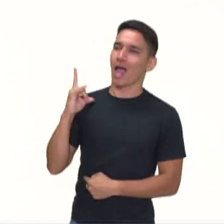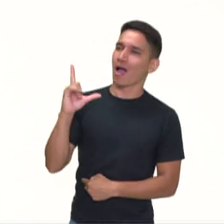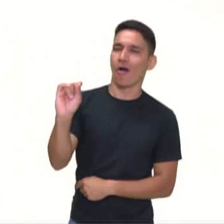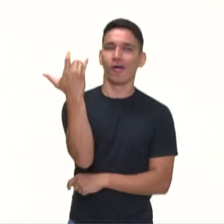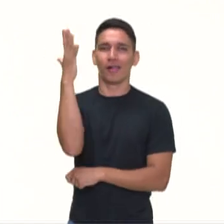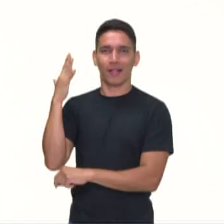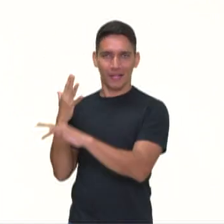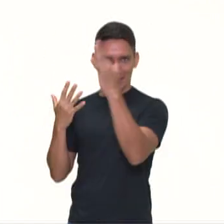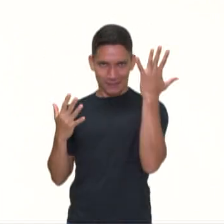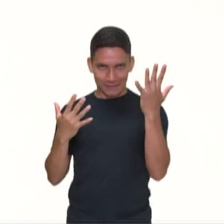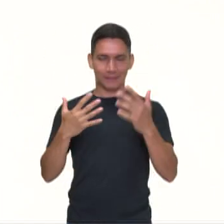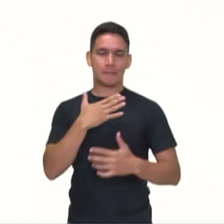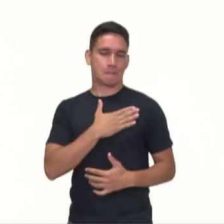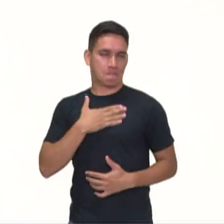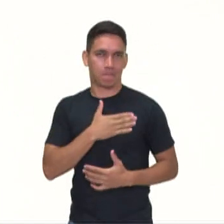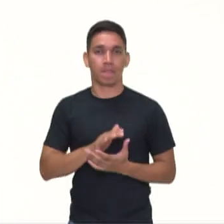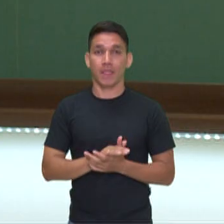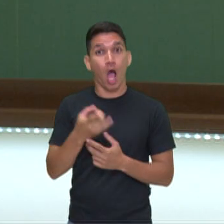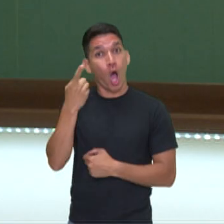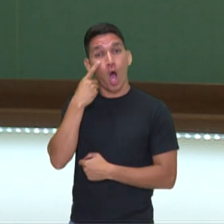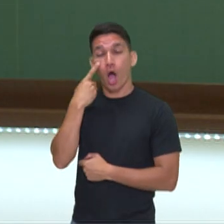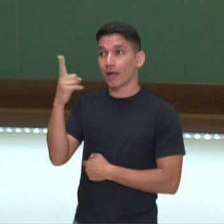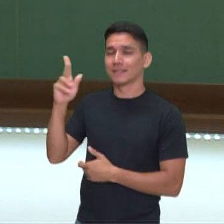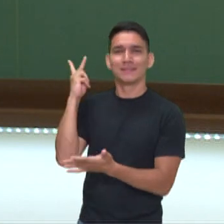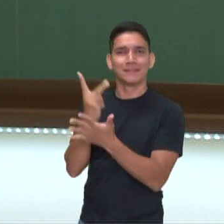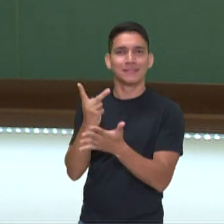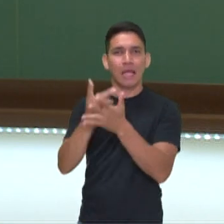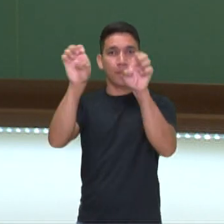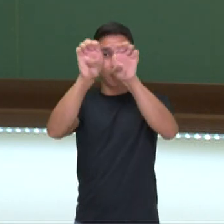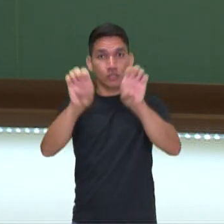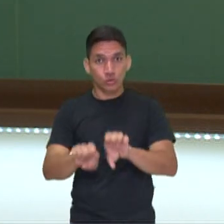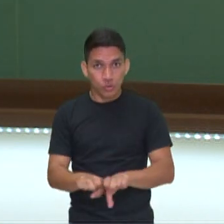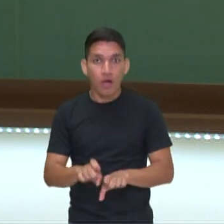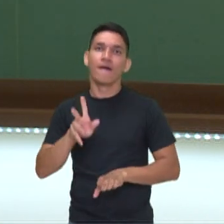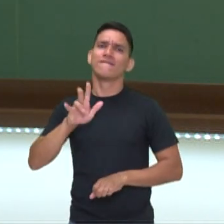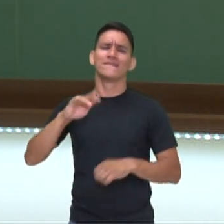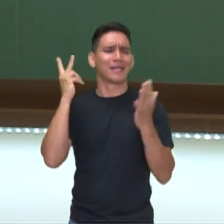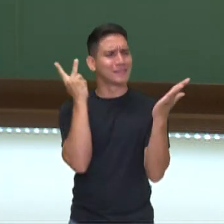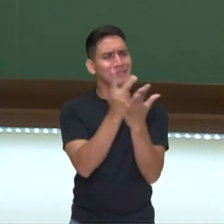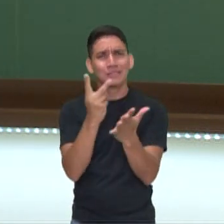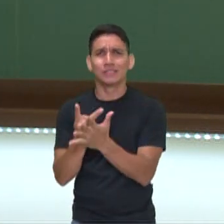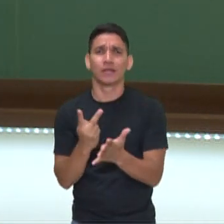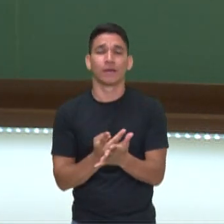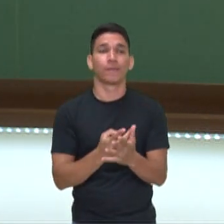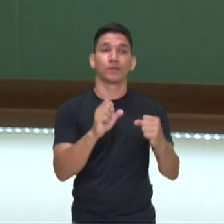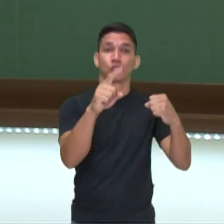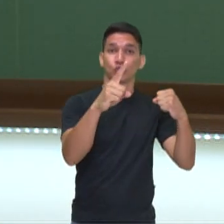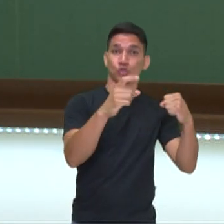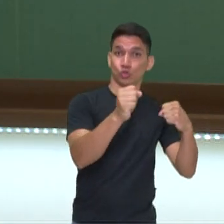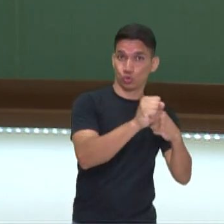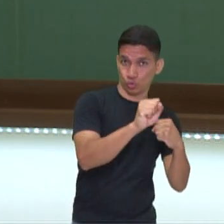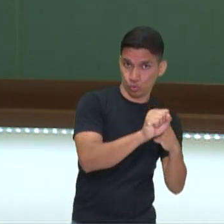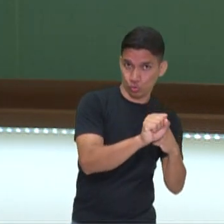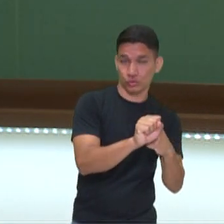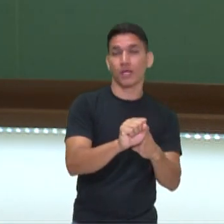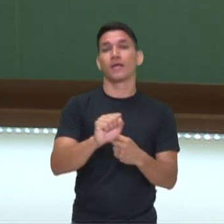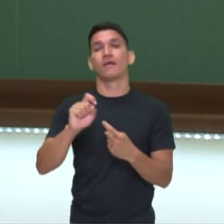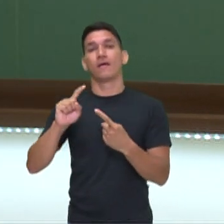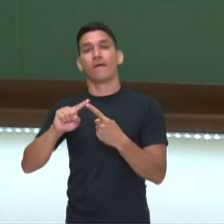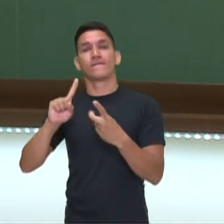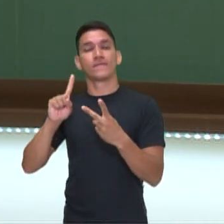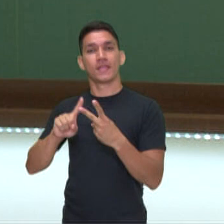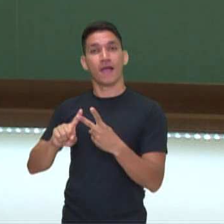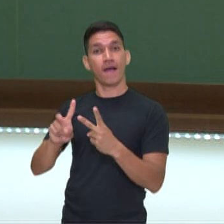I like to go camping in the woods. Observem que a nossa estrutura sempre vai ser a mesma. Sujeito, verbo, complemento. Seja na terceira pessoa do